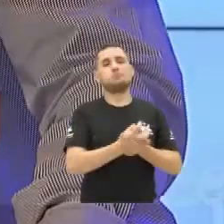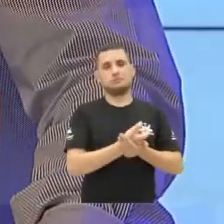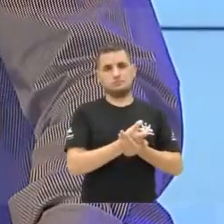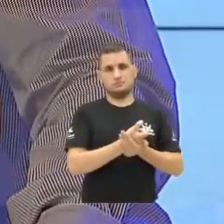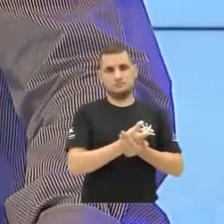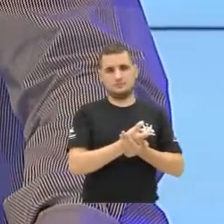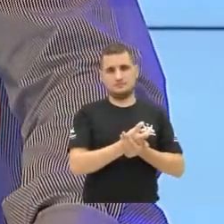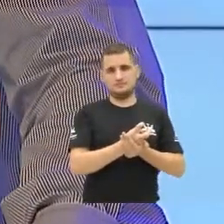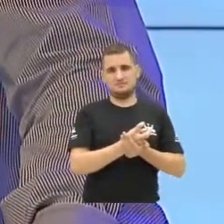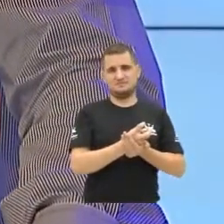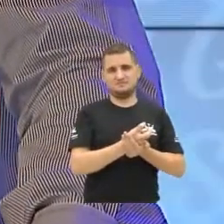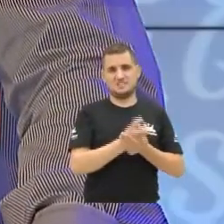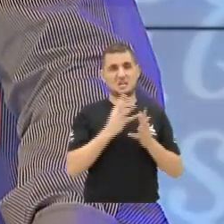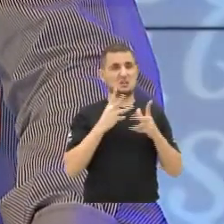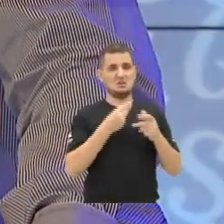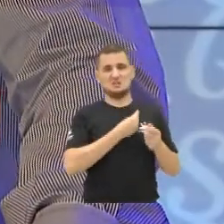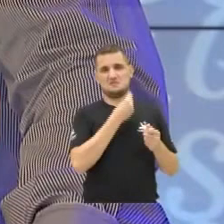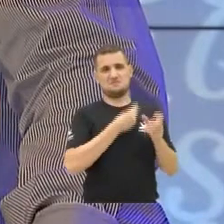desistindo de tudo.